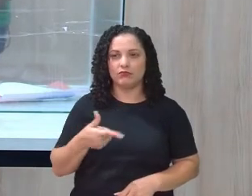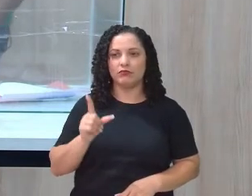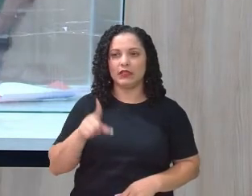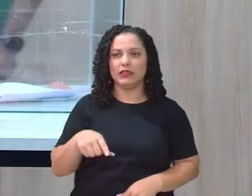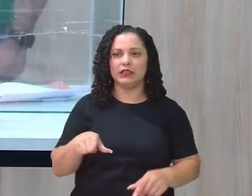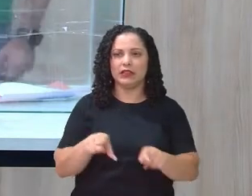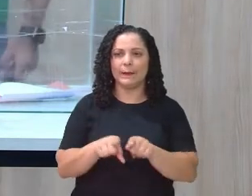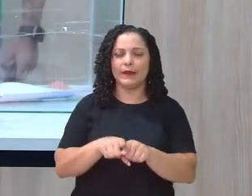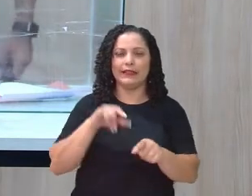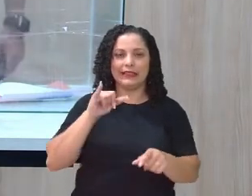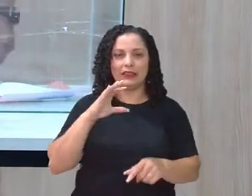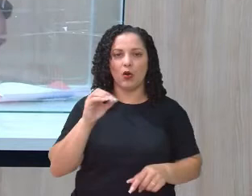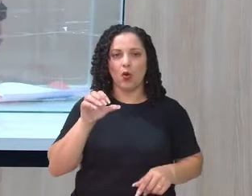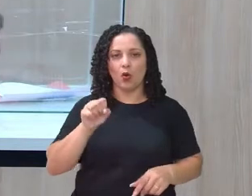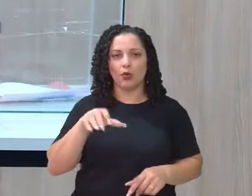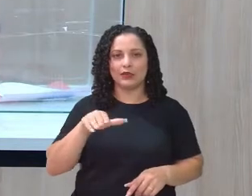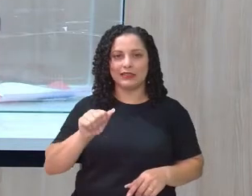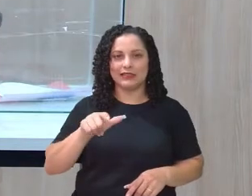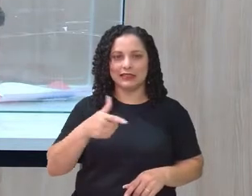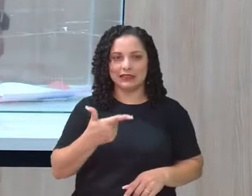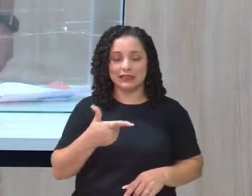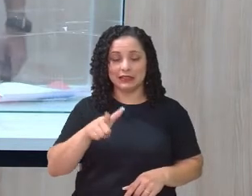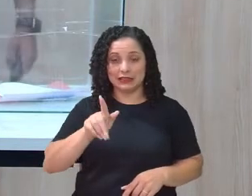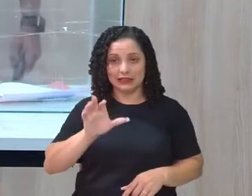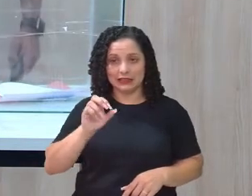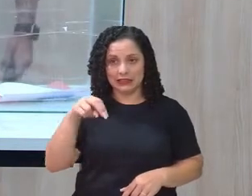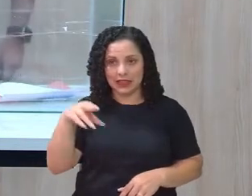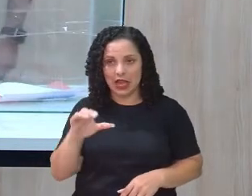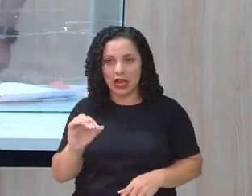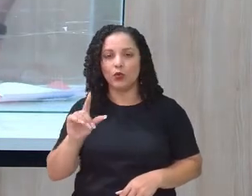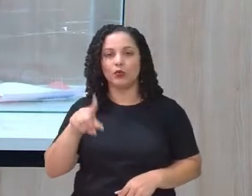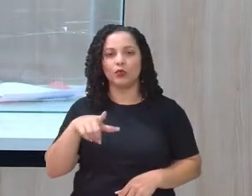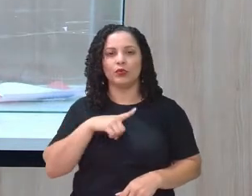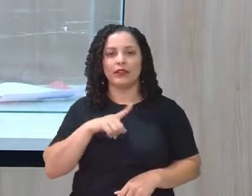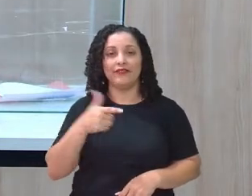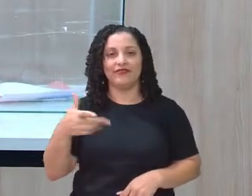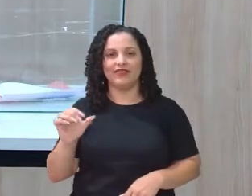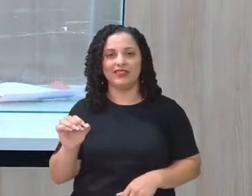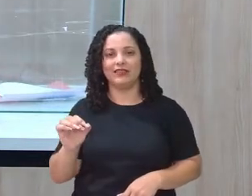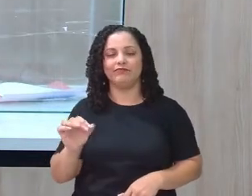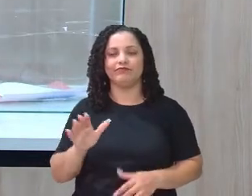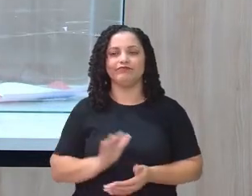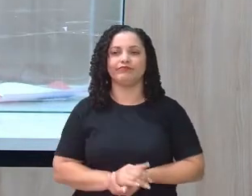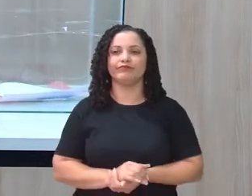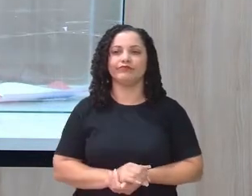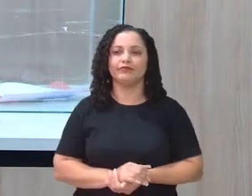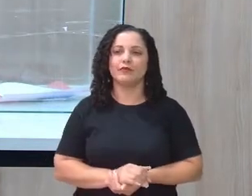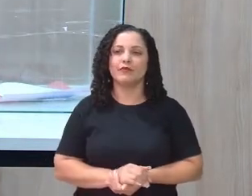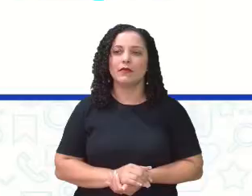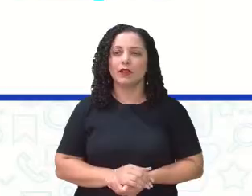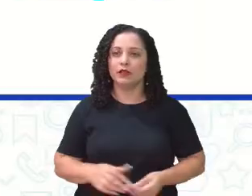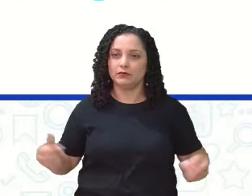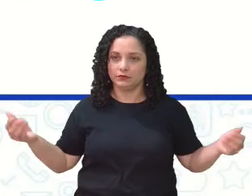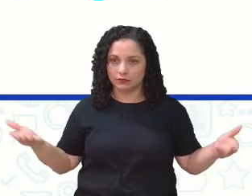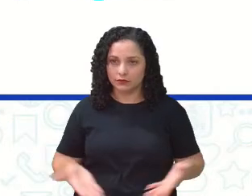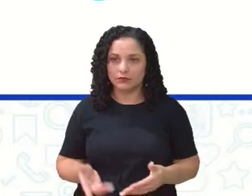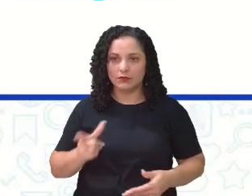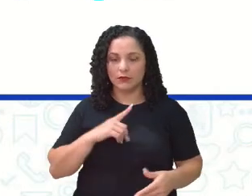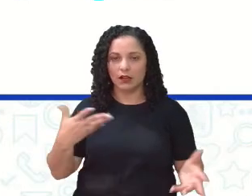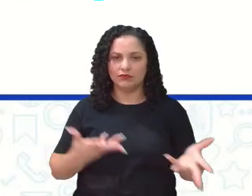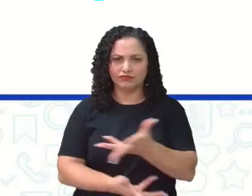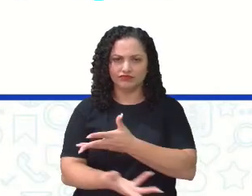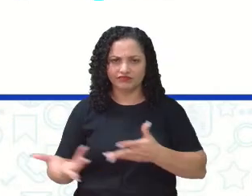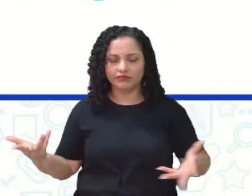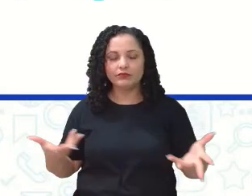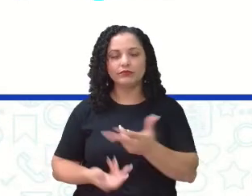icoságono, que é um polígono que tem 20 lados, certo? Depois a gente fez a associação aí, né? Eu mostrei para você, falei